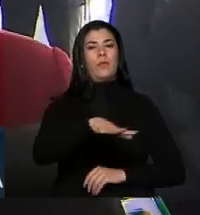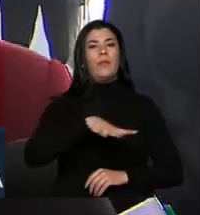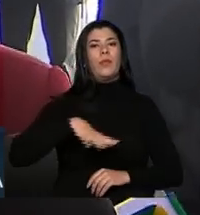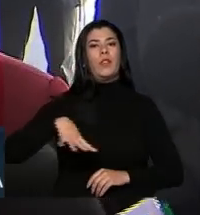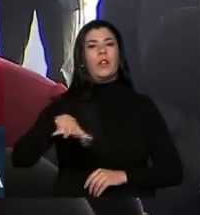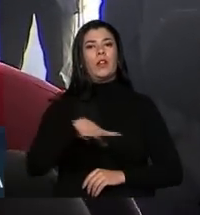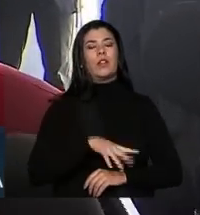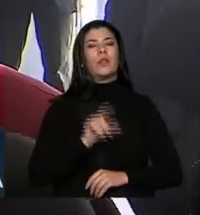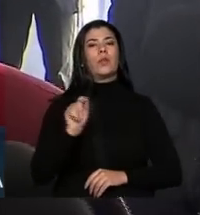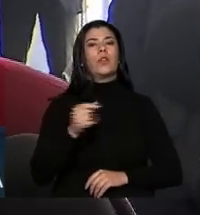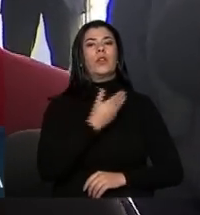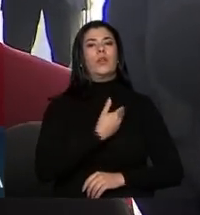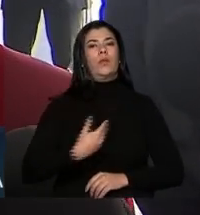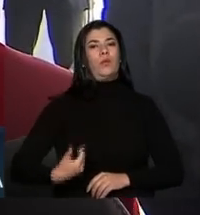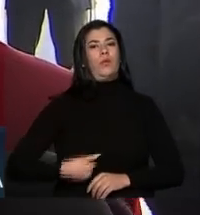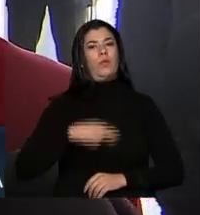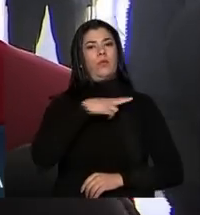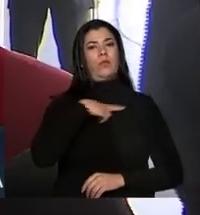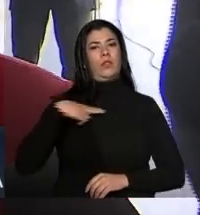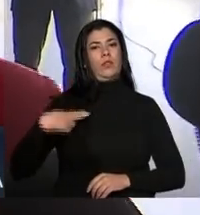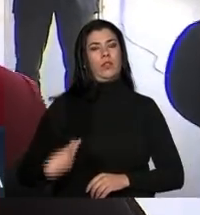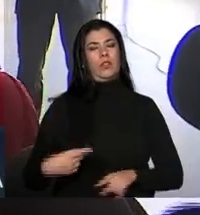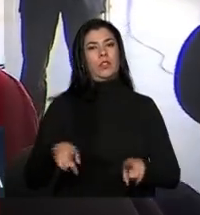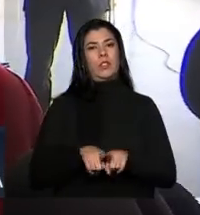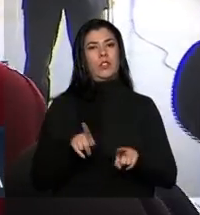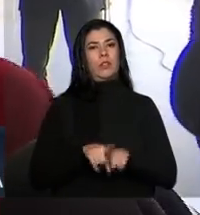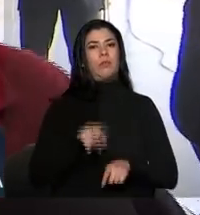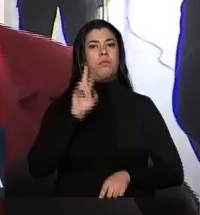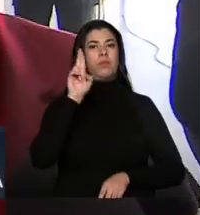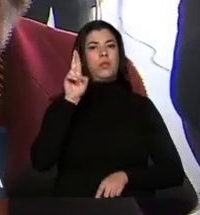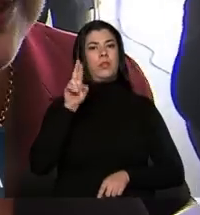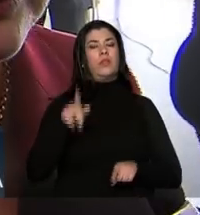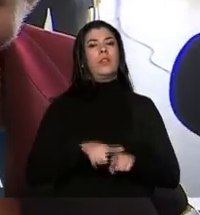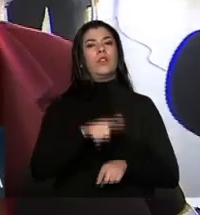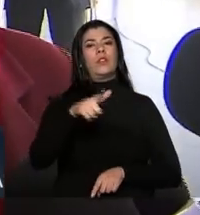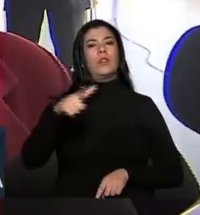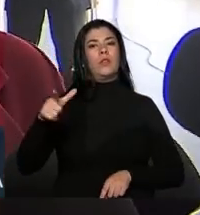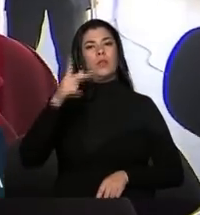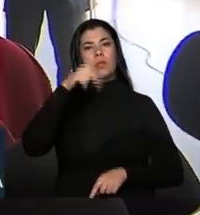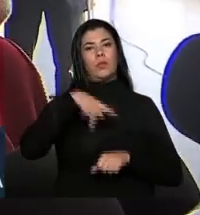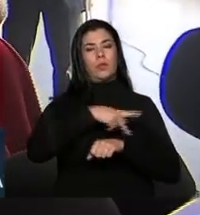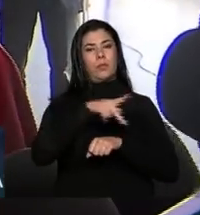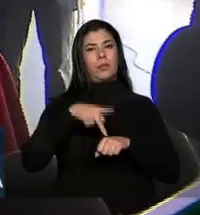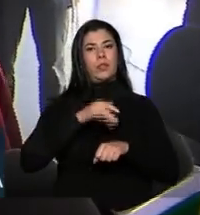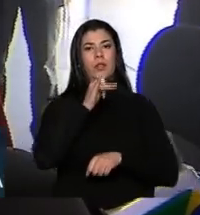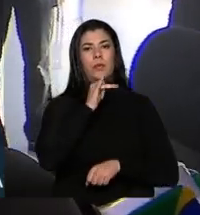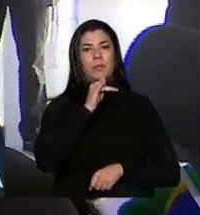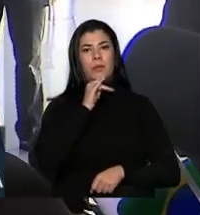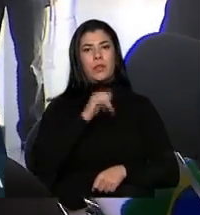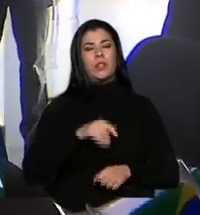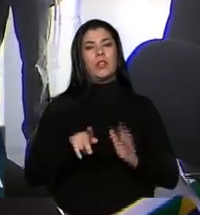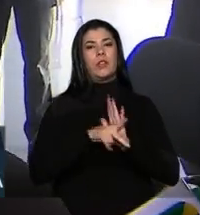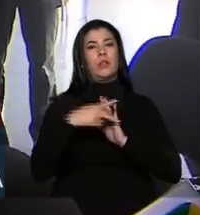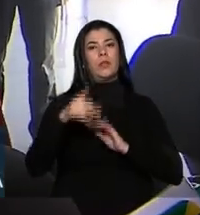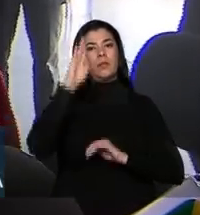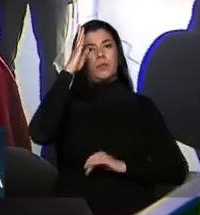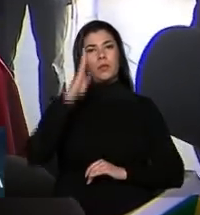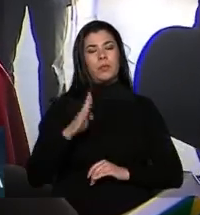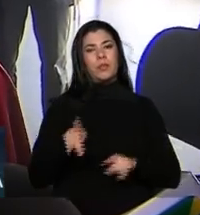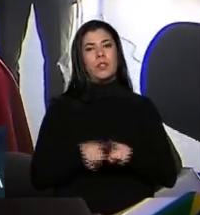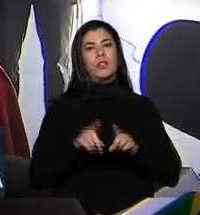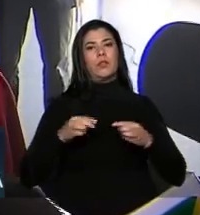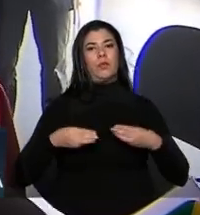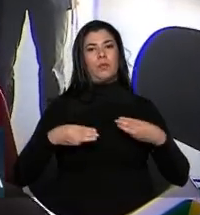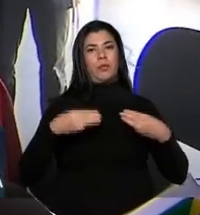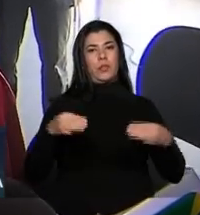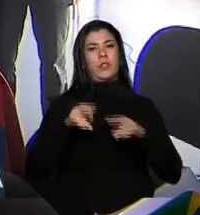questão entre o governo chinês, entre as autoridades chinesas e as autoridades sanitárias brasileiras e o